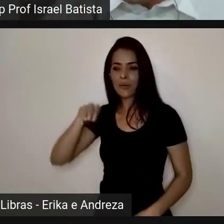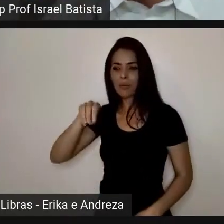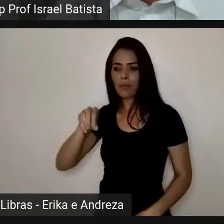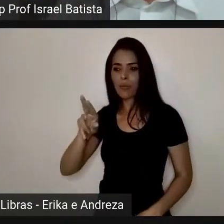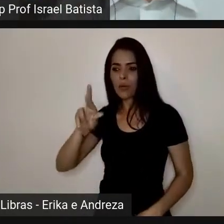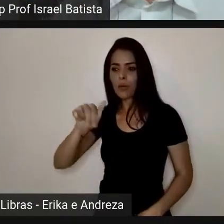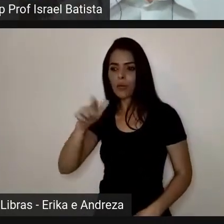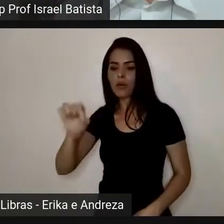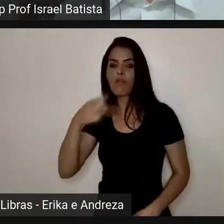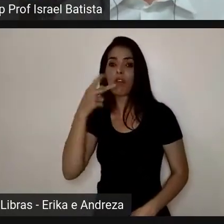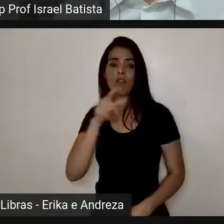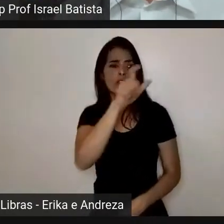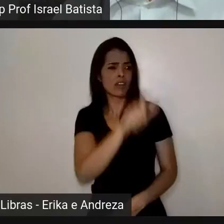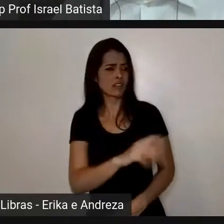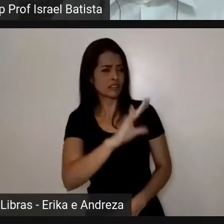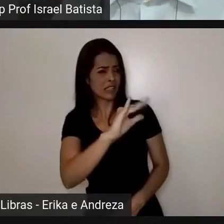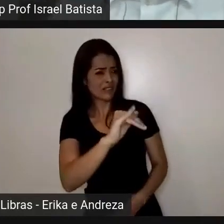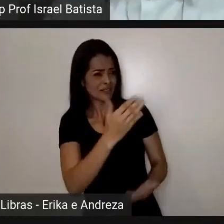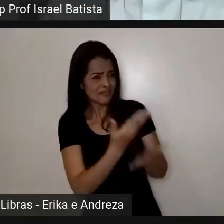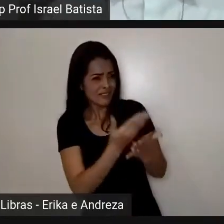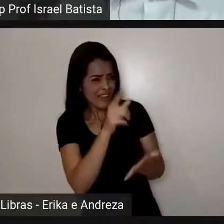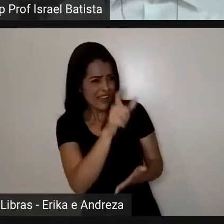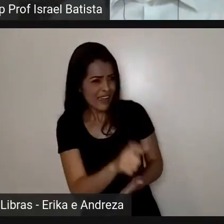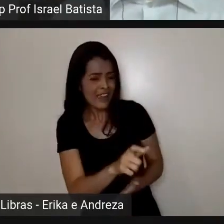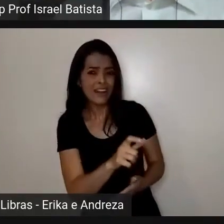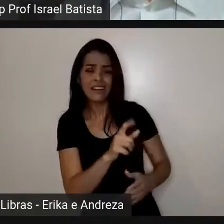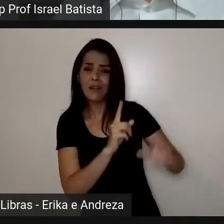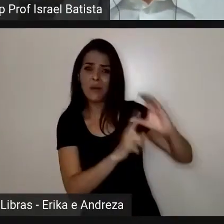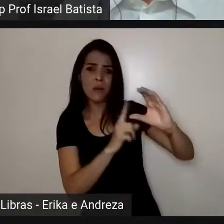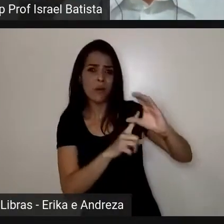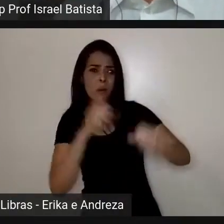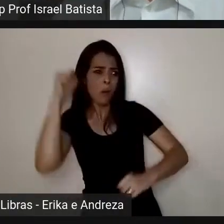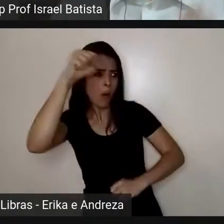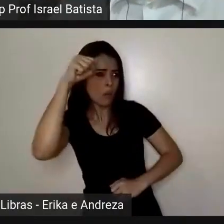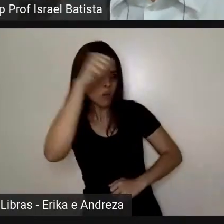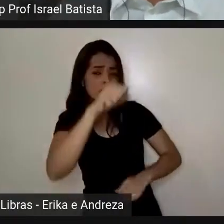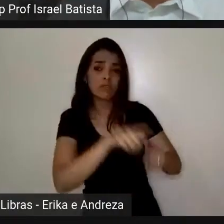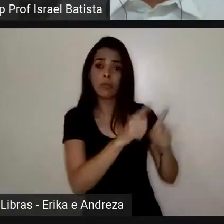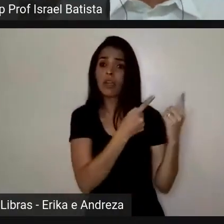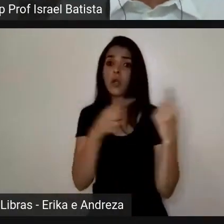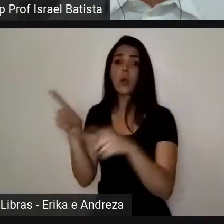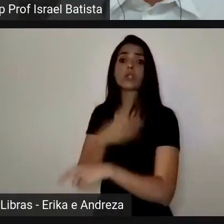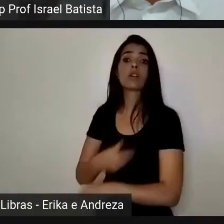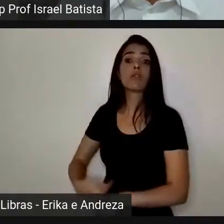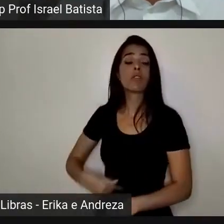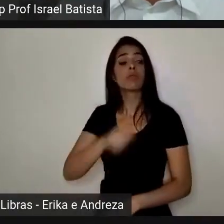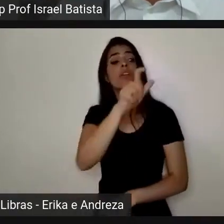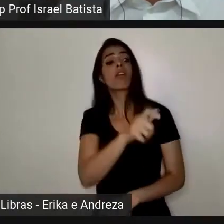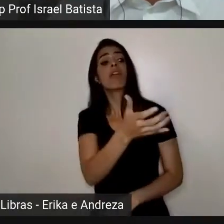ser comunista, esse cientista, e só podia ser da oposição ao governo porque ele queria